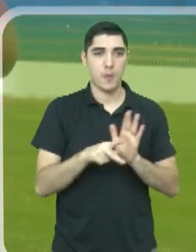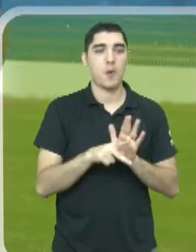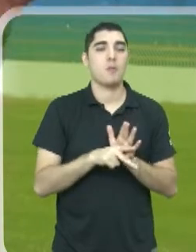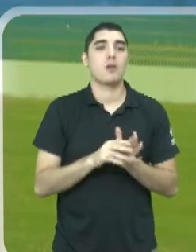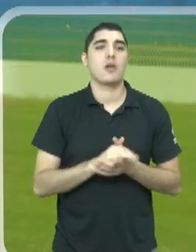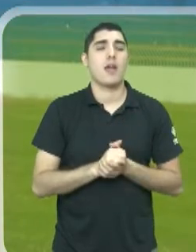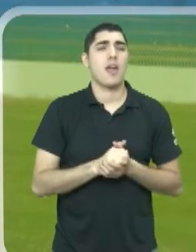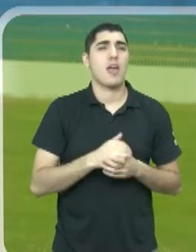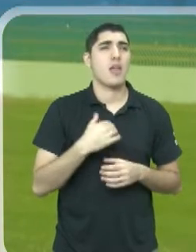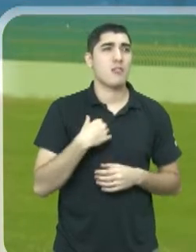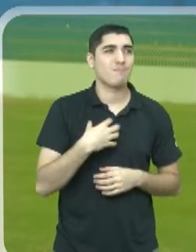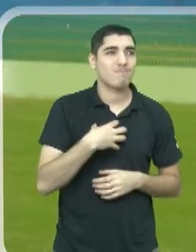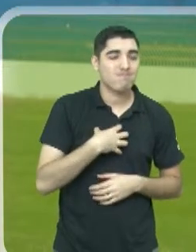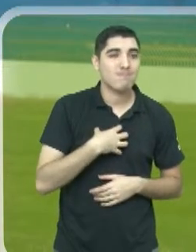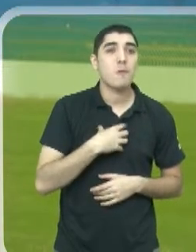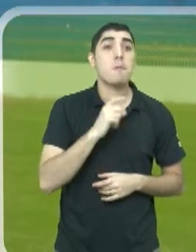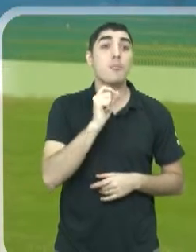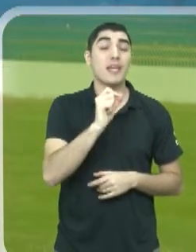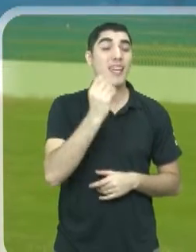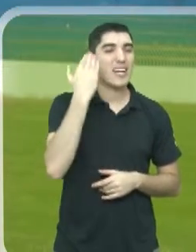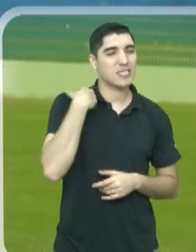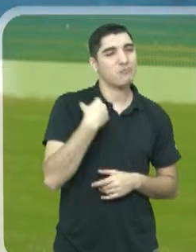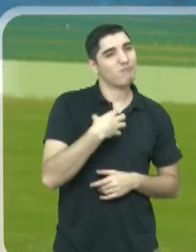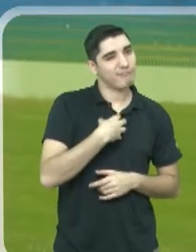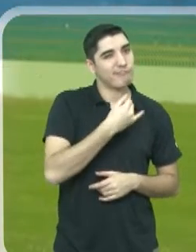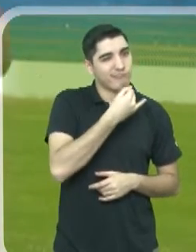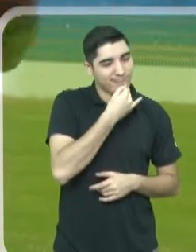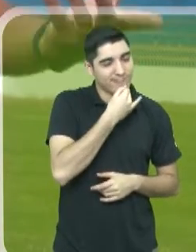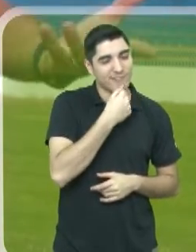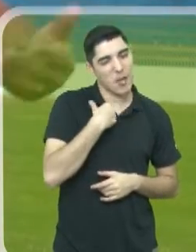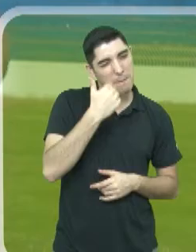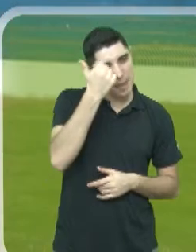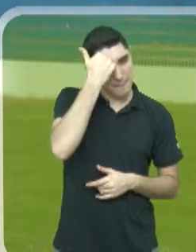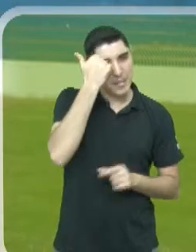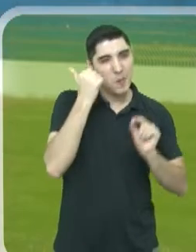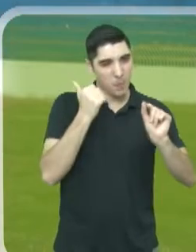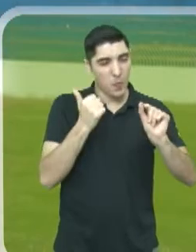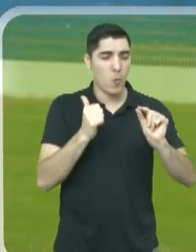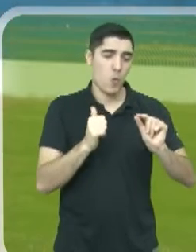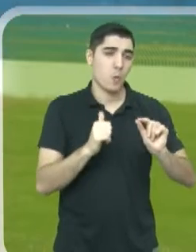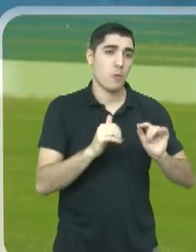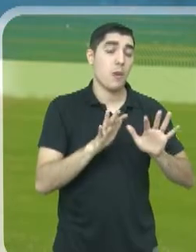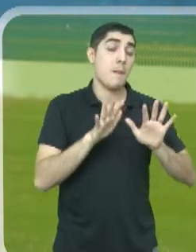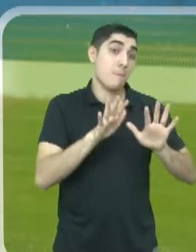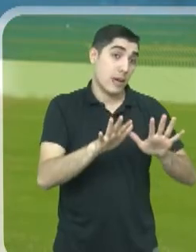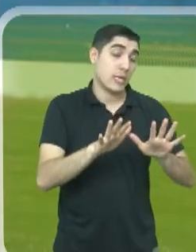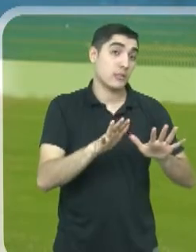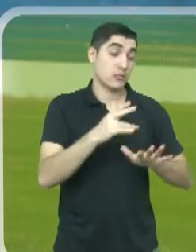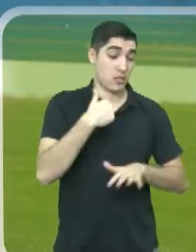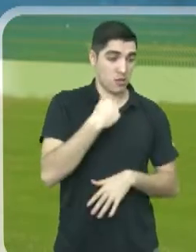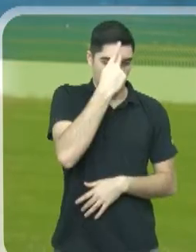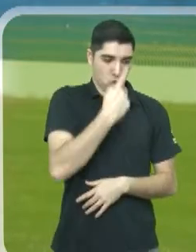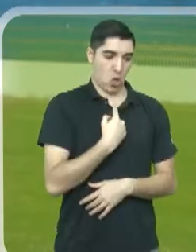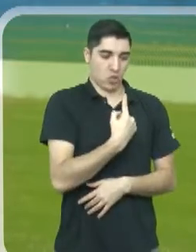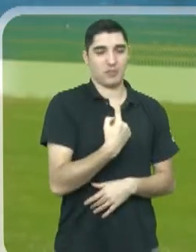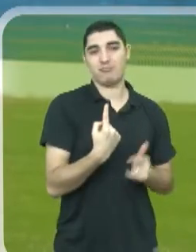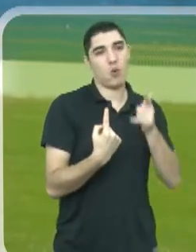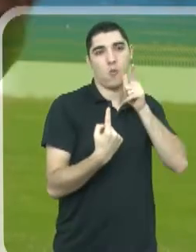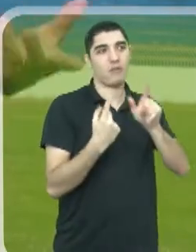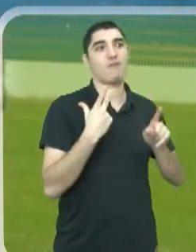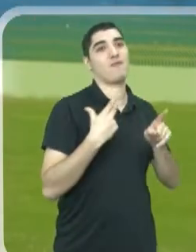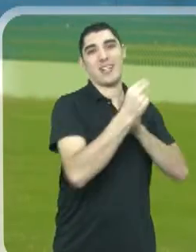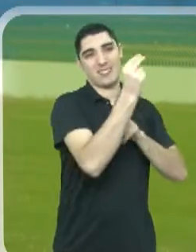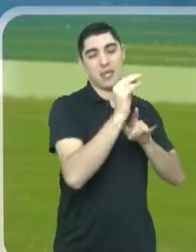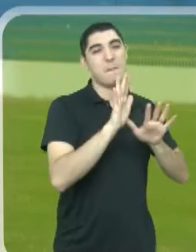é a única coisa que eu lamento na minha carreira, né? Mas eu também nunca, jamais conseguiria isso sozinho, mas era uma coisa que eu